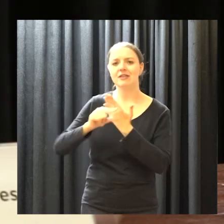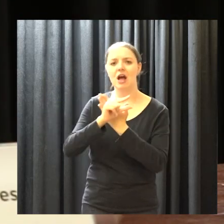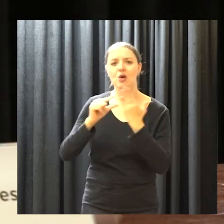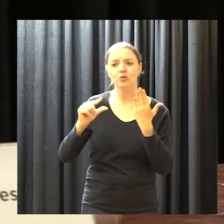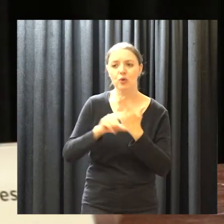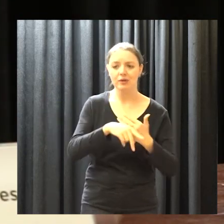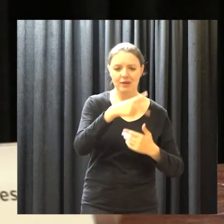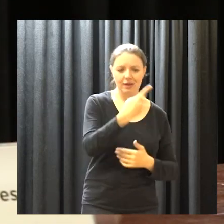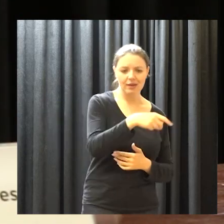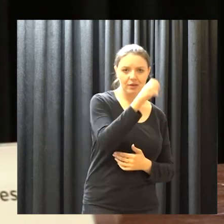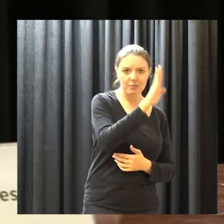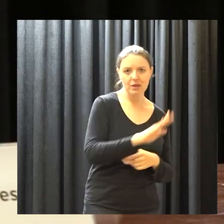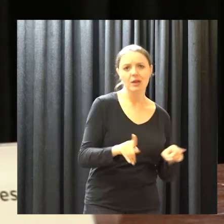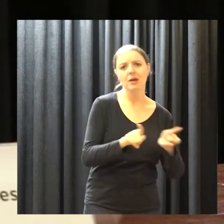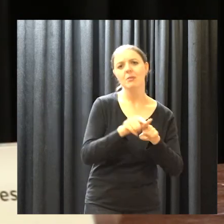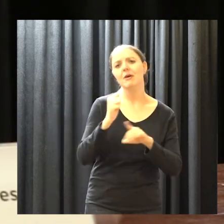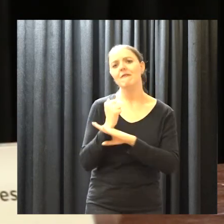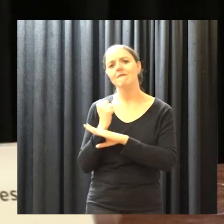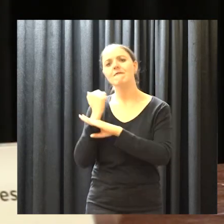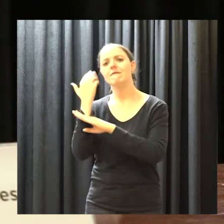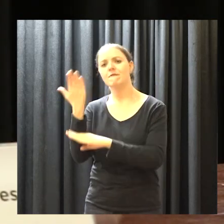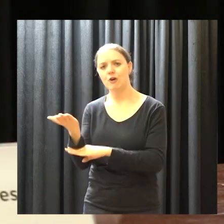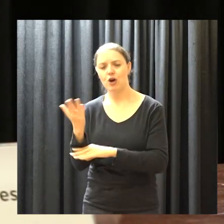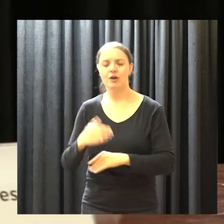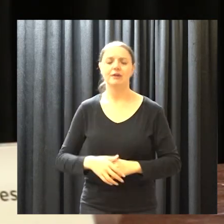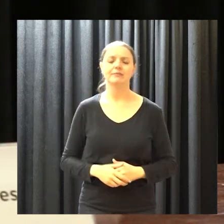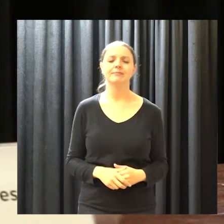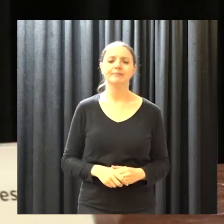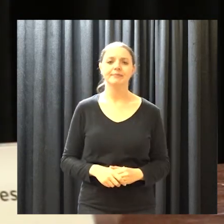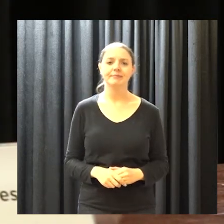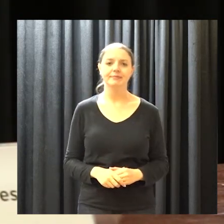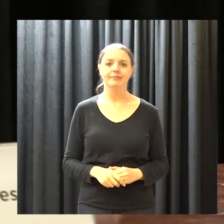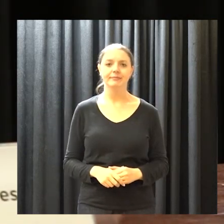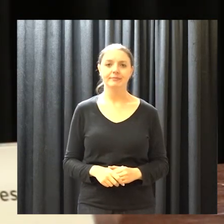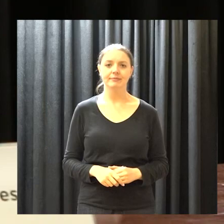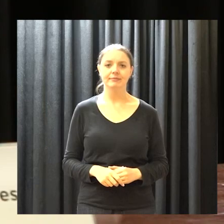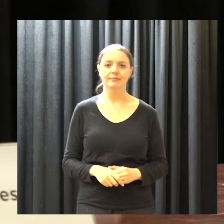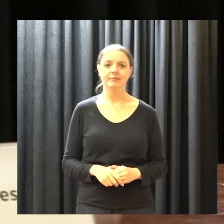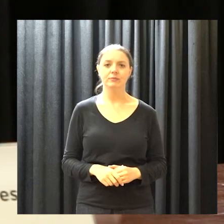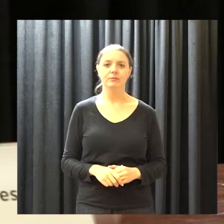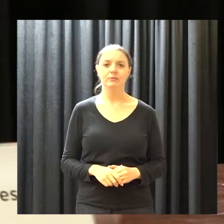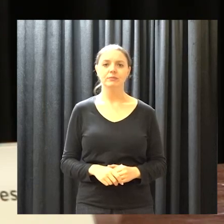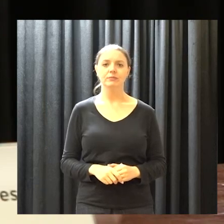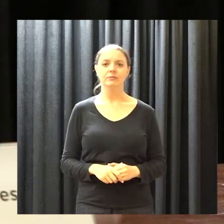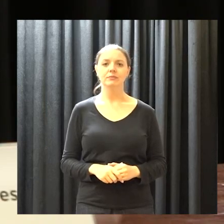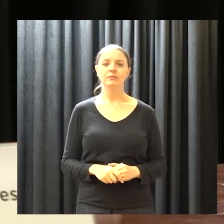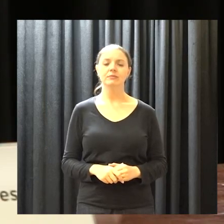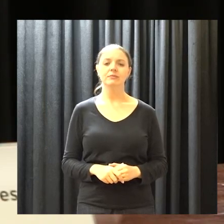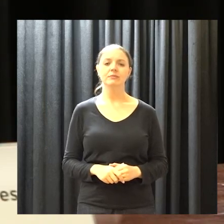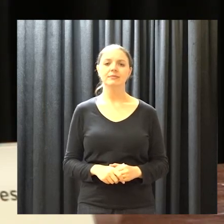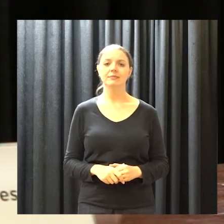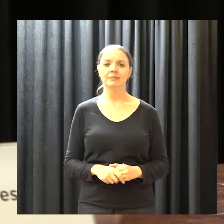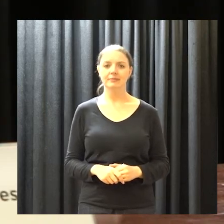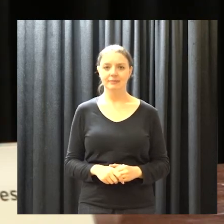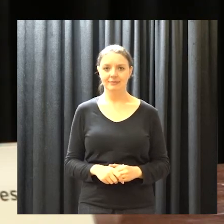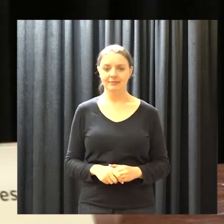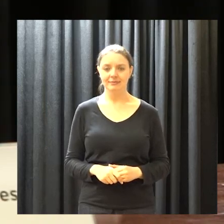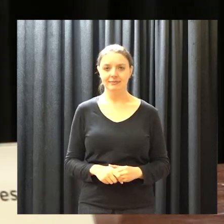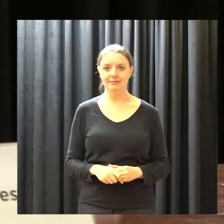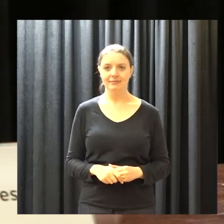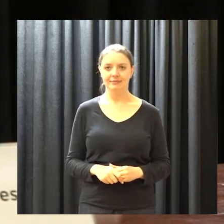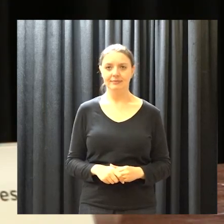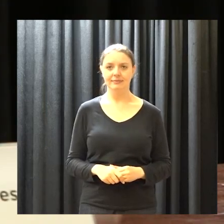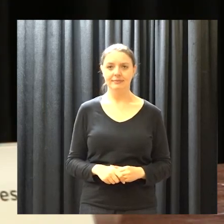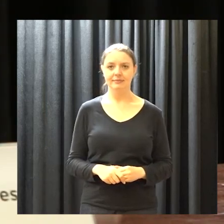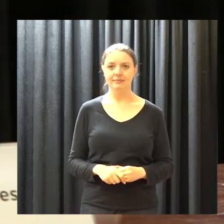Glahan-Thompson, Alison Kaffer, Sunara Taylor, a Anaí Guedes de Mello, Geisa Bock, Carla Garcia